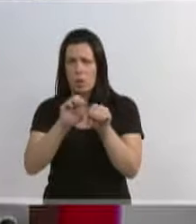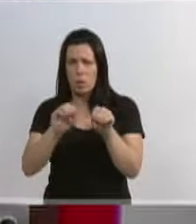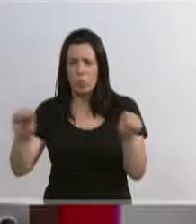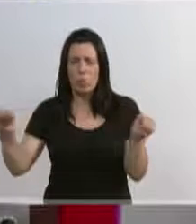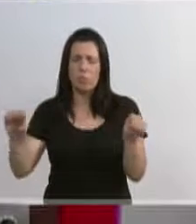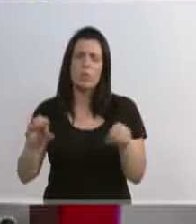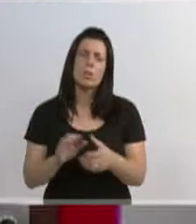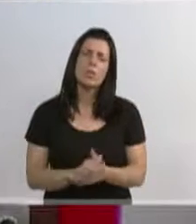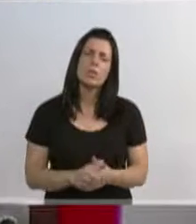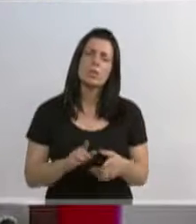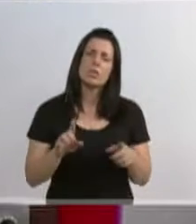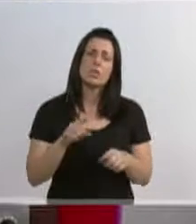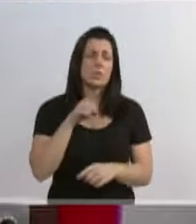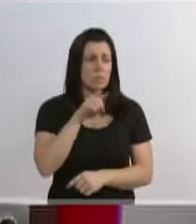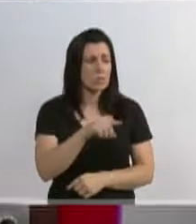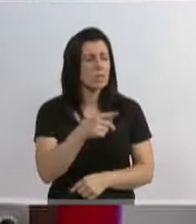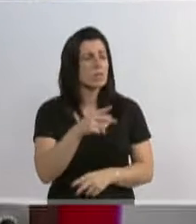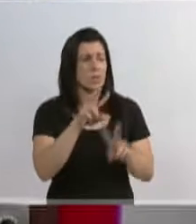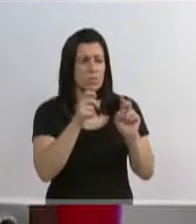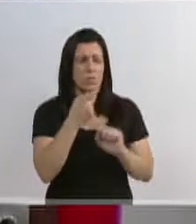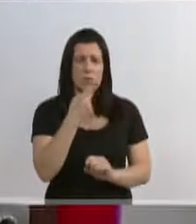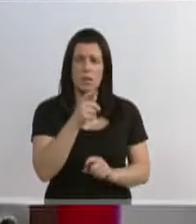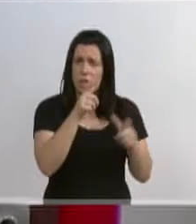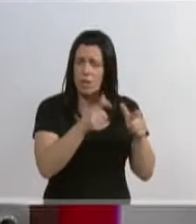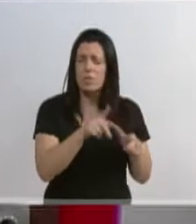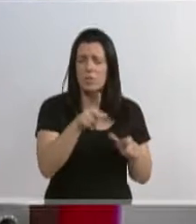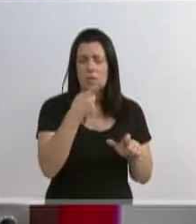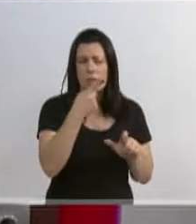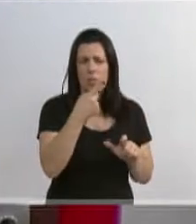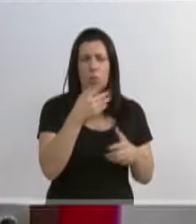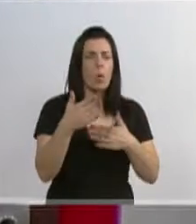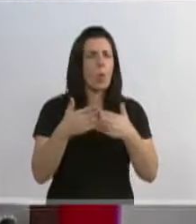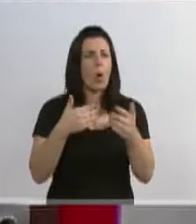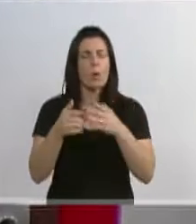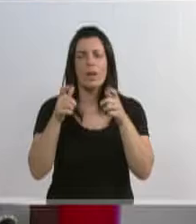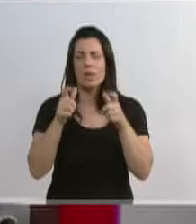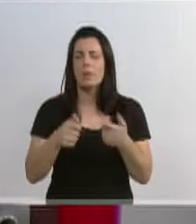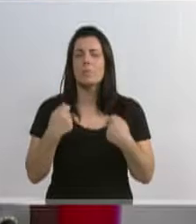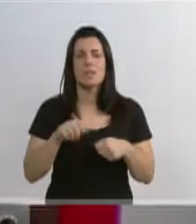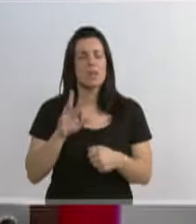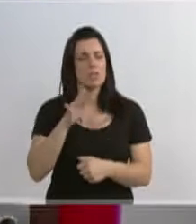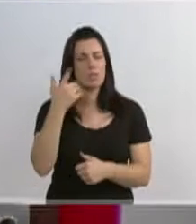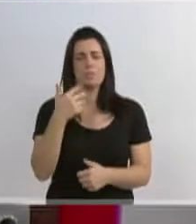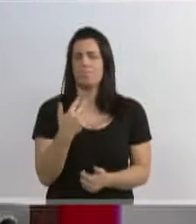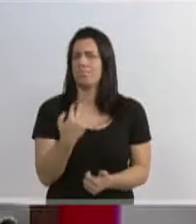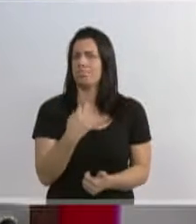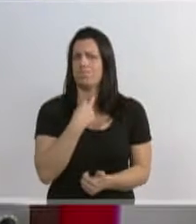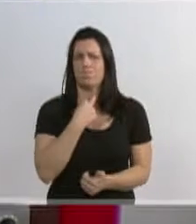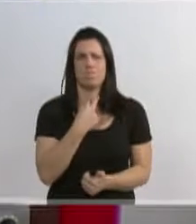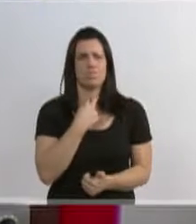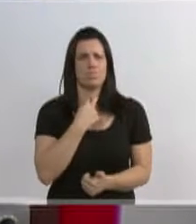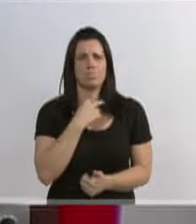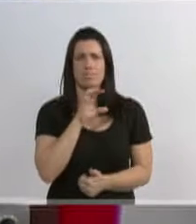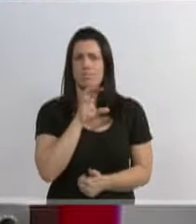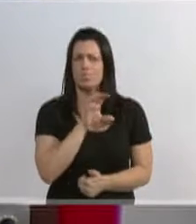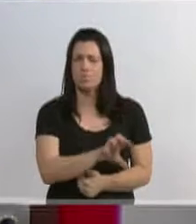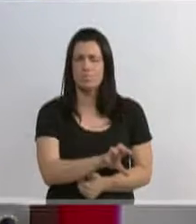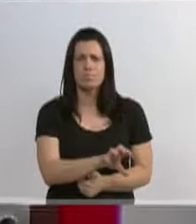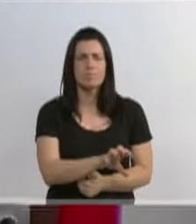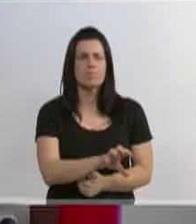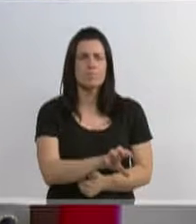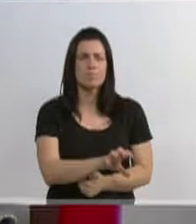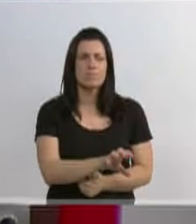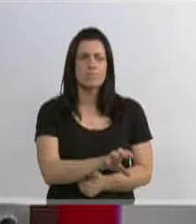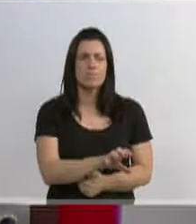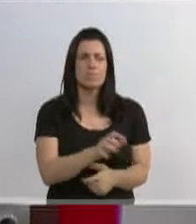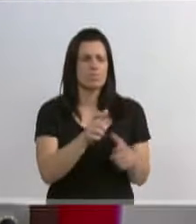que Vossa Excelência está tratando, que agora, que de qualquer forma tem que ser resolvido, não dá para deixar naquele estado, né, justamente